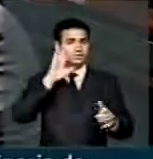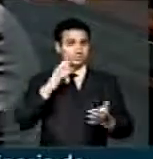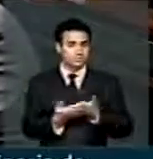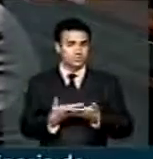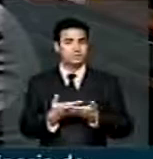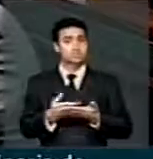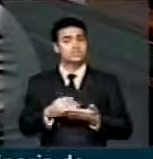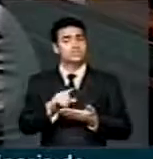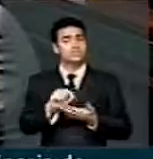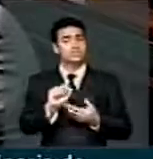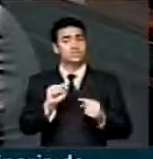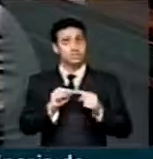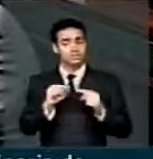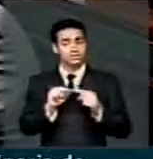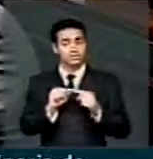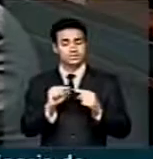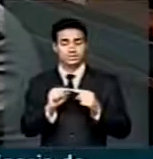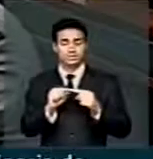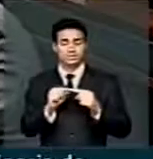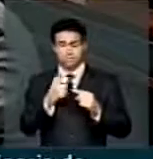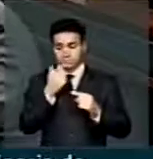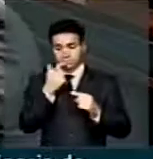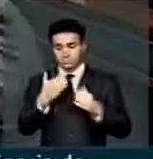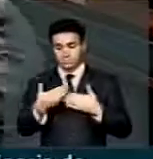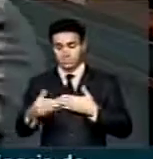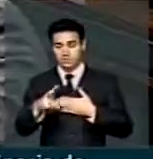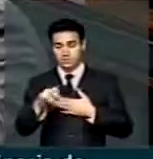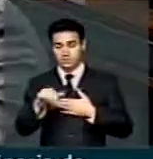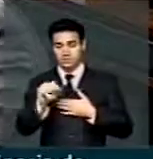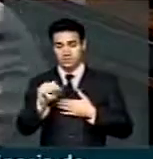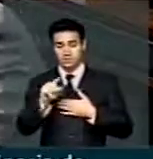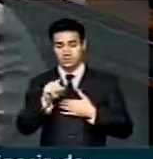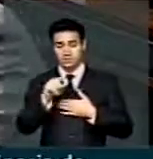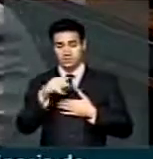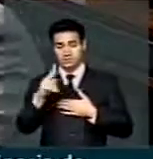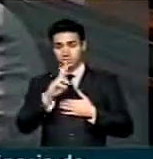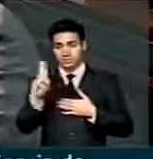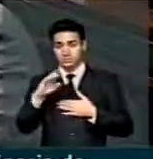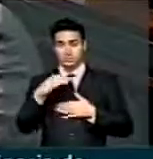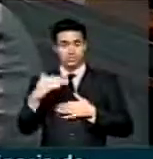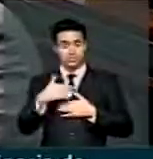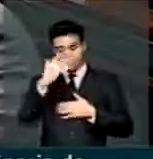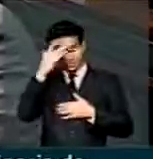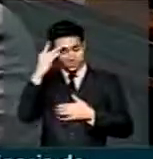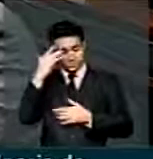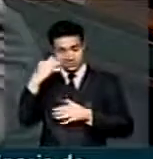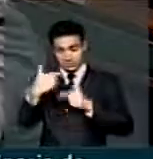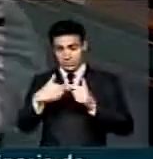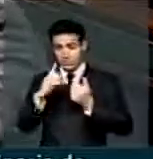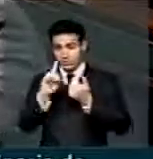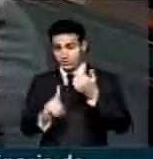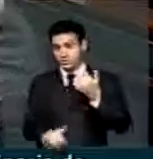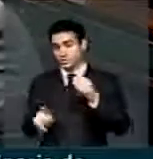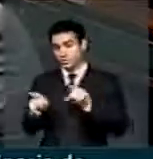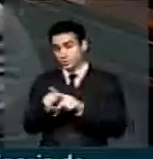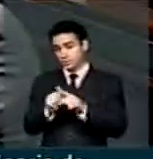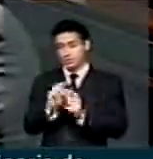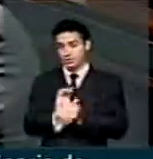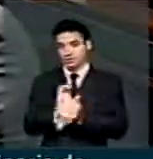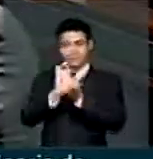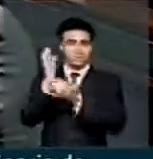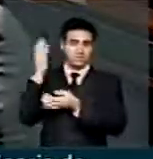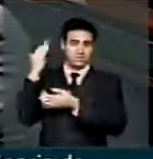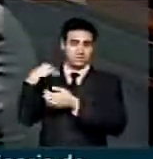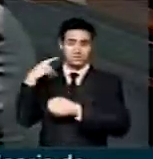seja pertinente, deve isso chegar em poucos dias, à sua mão e a todos os membros da diretoria e do conselho, à época da